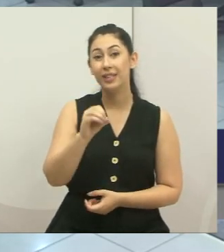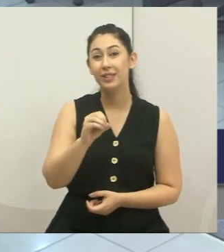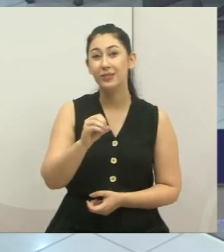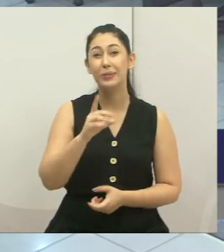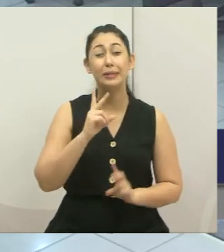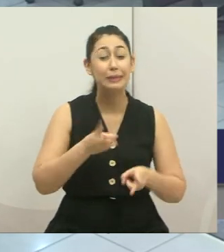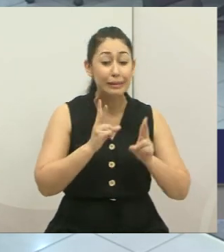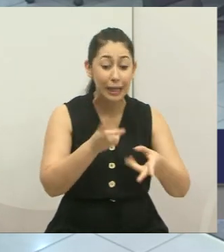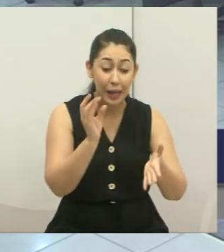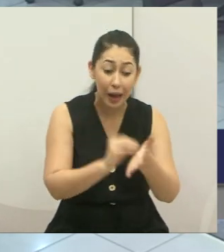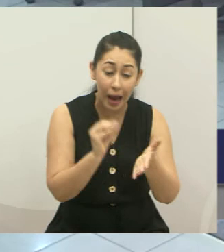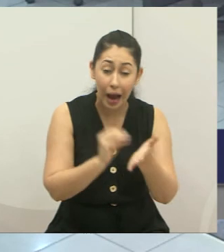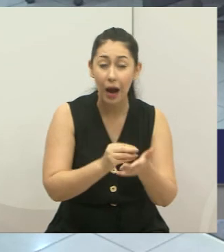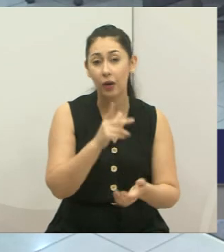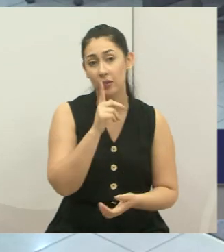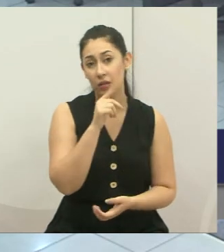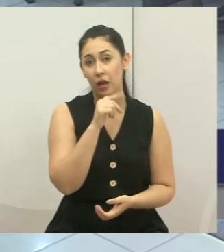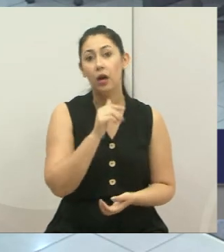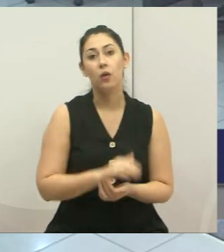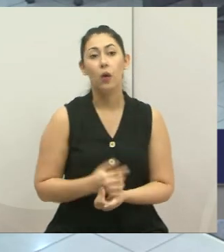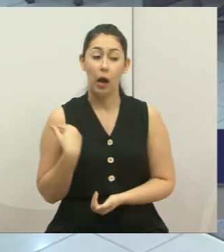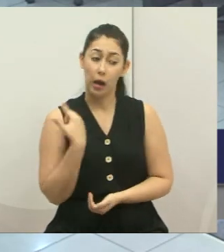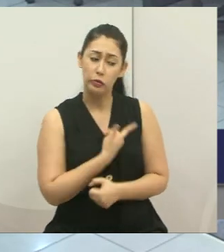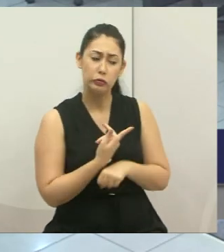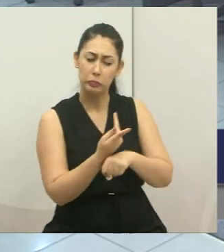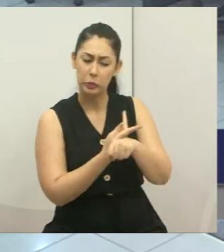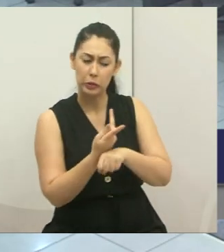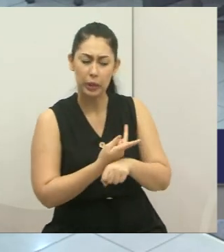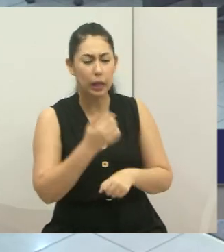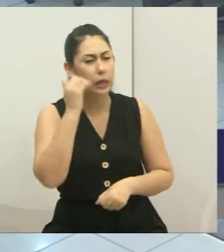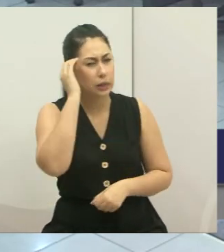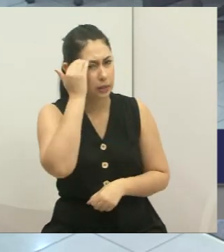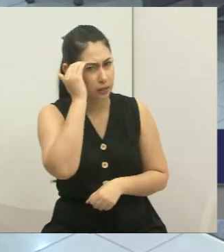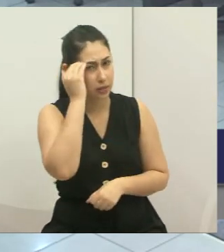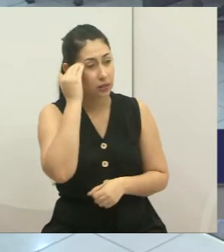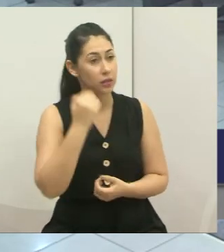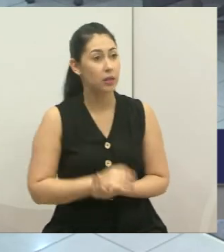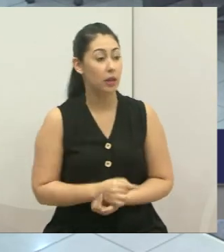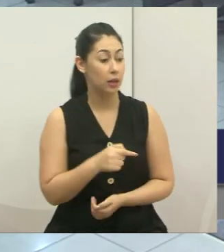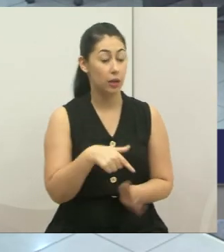vamos procurar saber sobre esse assunto aqui. Isso aqui é uma